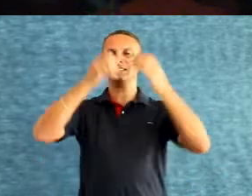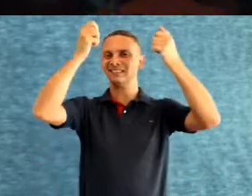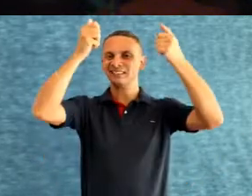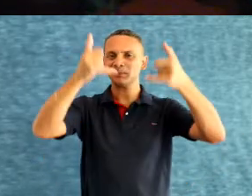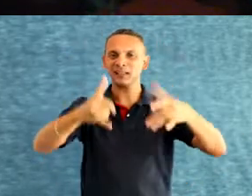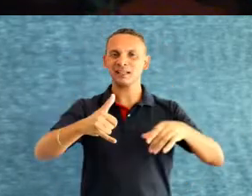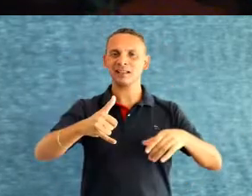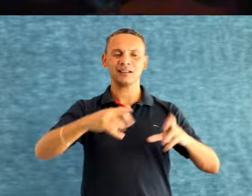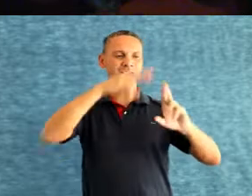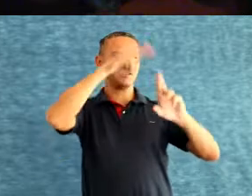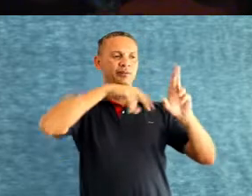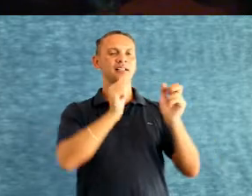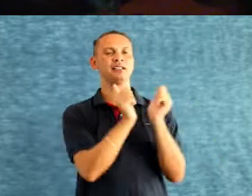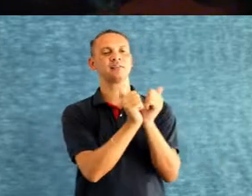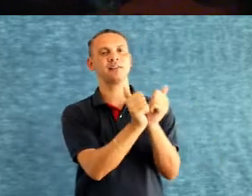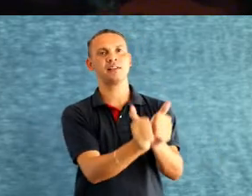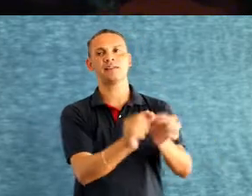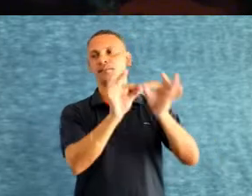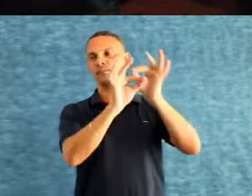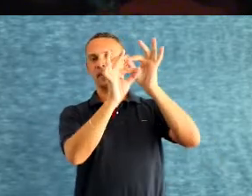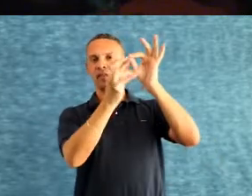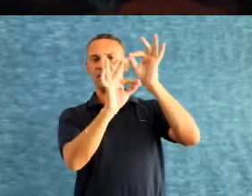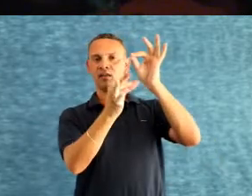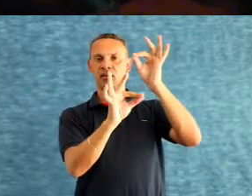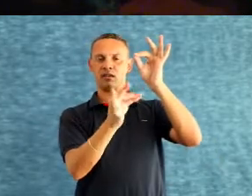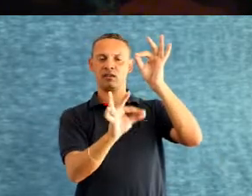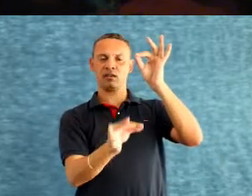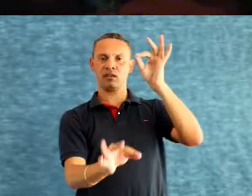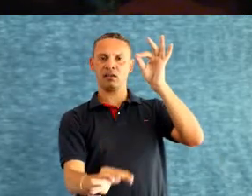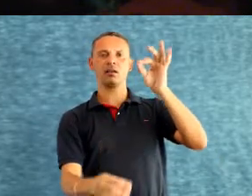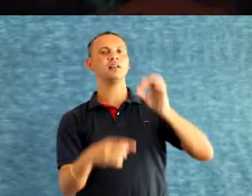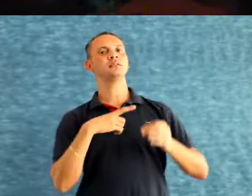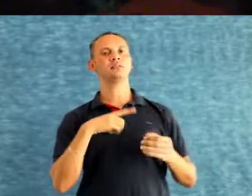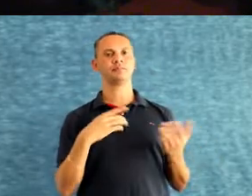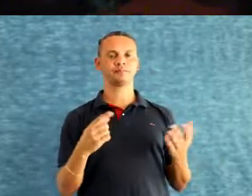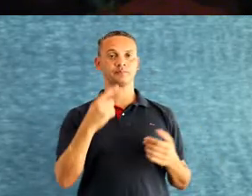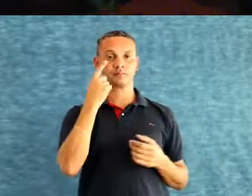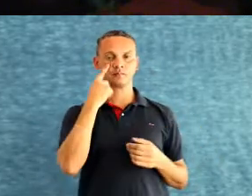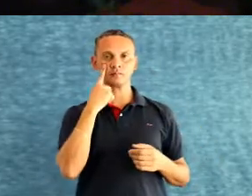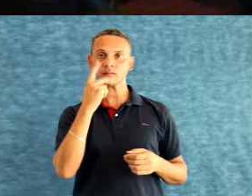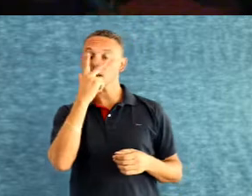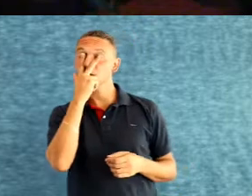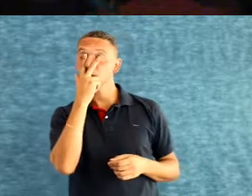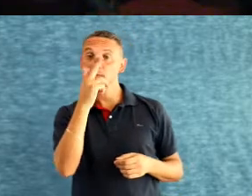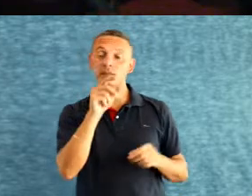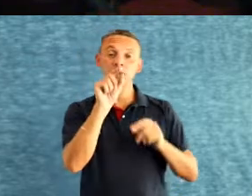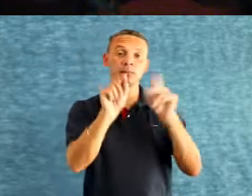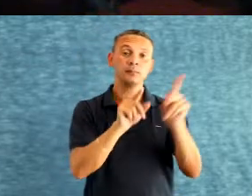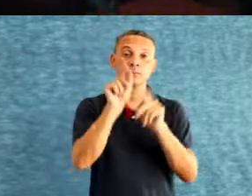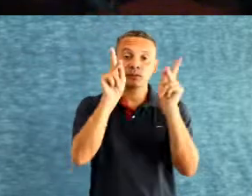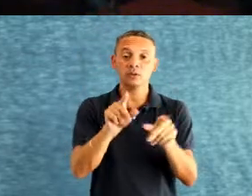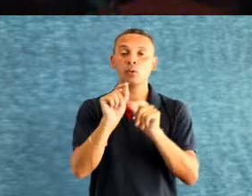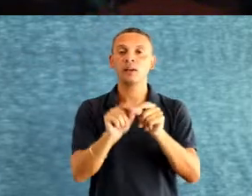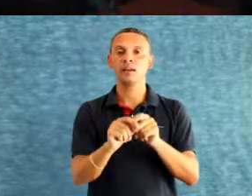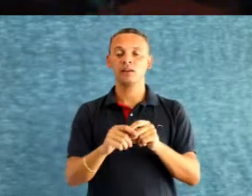à escravidão são extensas e ocorrem em diversos níveis, desde a denúncia do tráfico humano, da utilização do